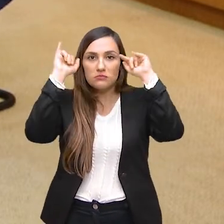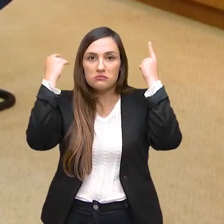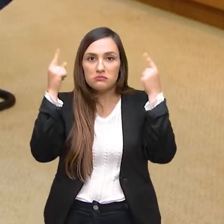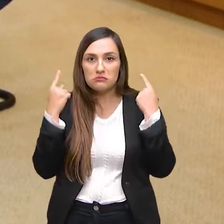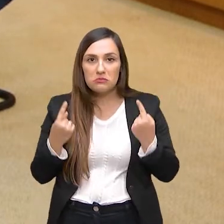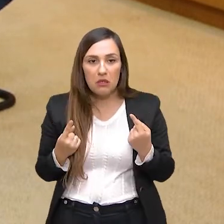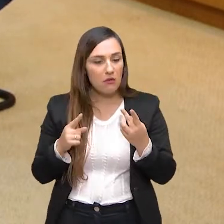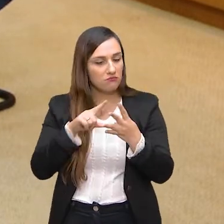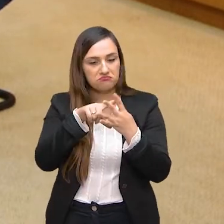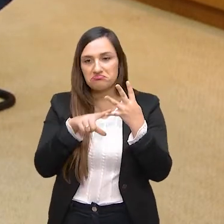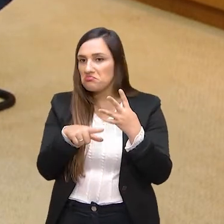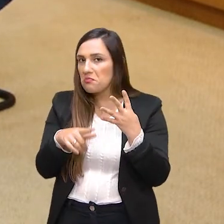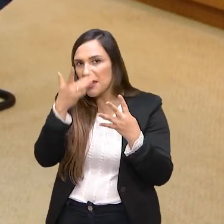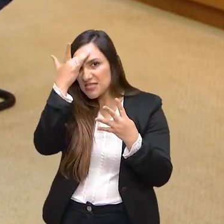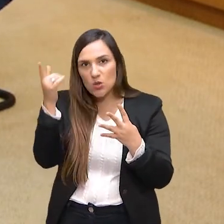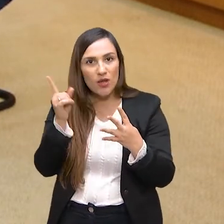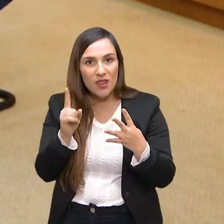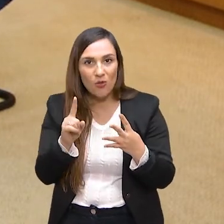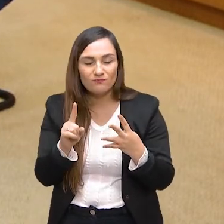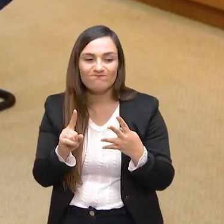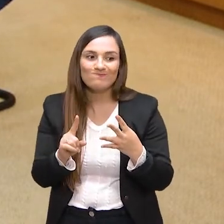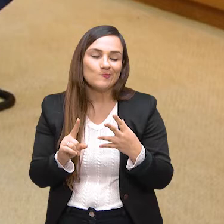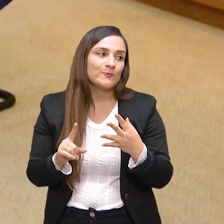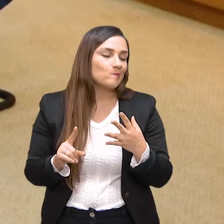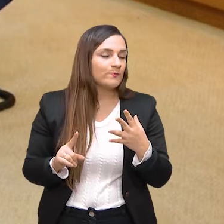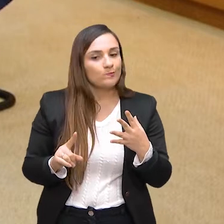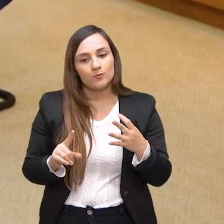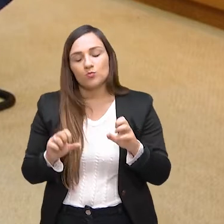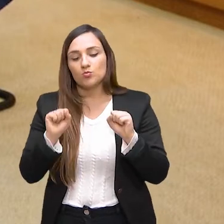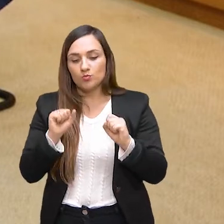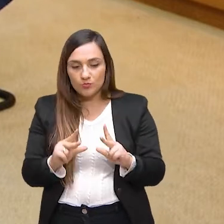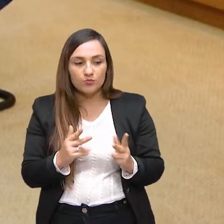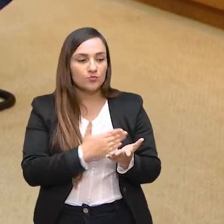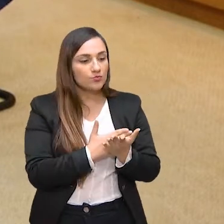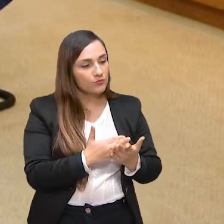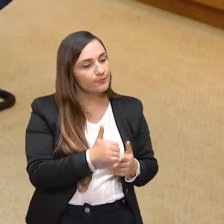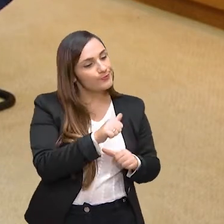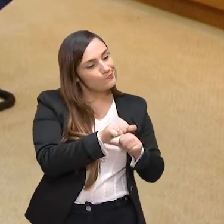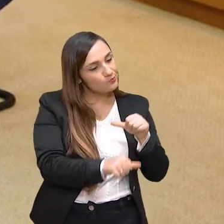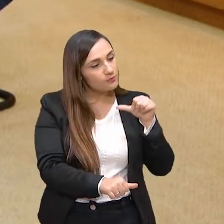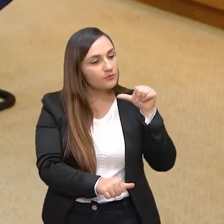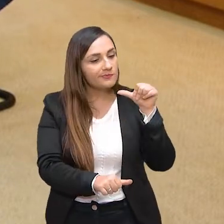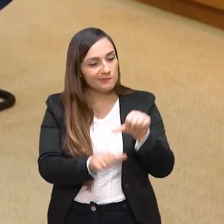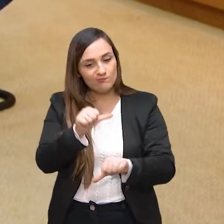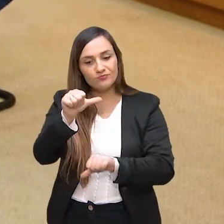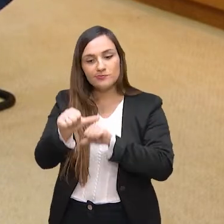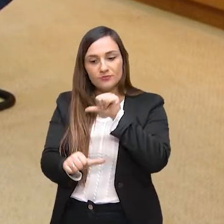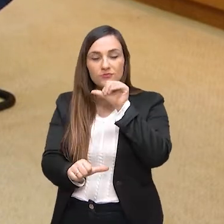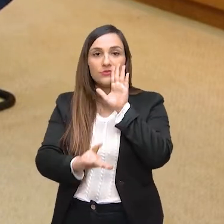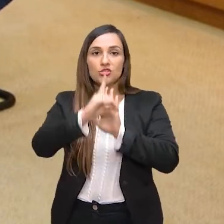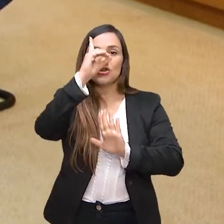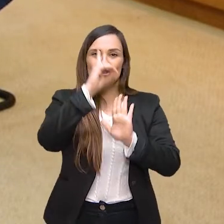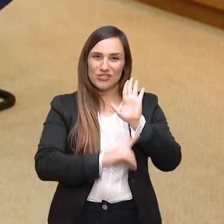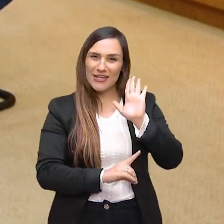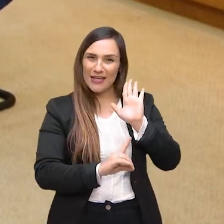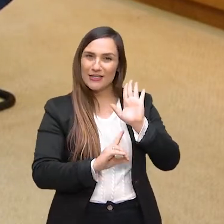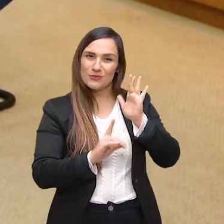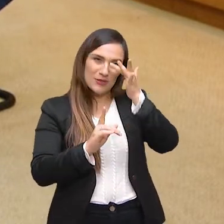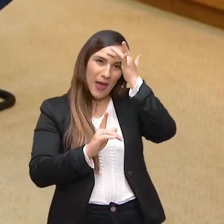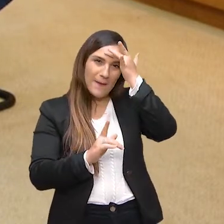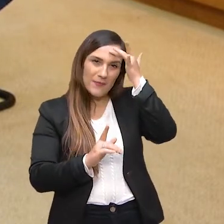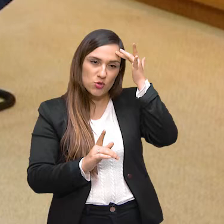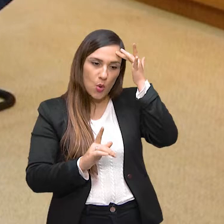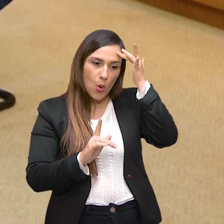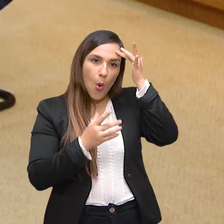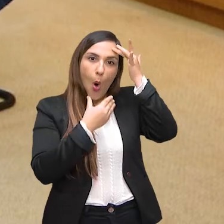partir das experiências mundiais, surgiu uma ideia que é dos direitos do homem, né? Da Declaração dos Direitos do